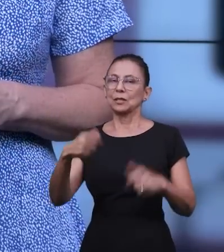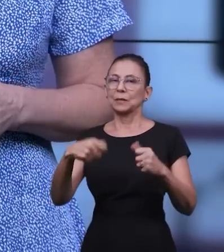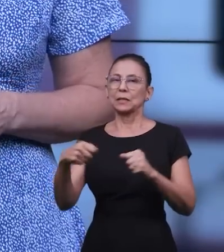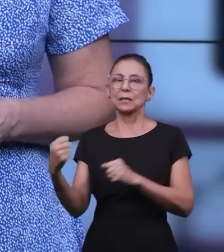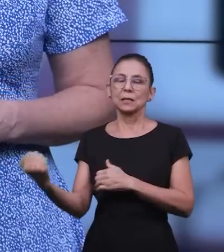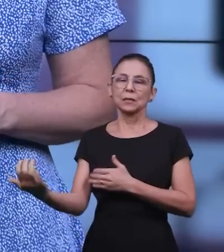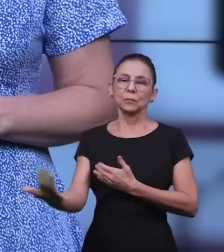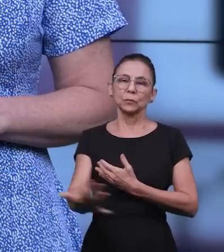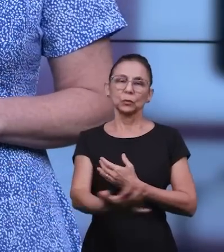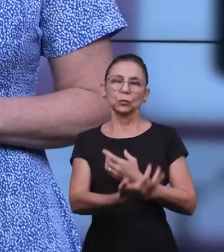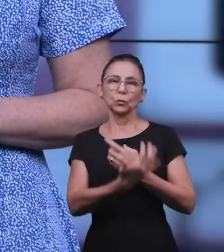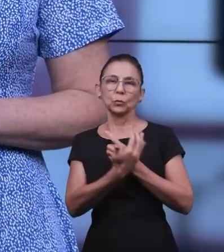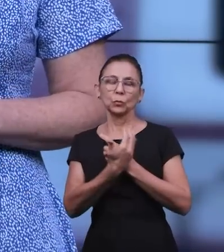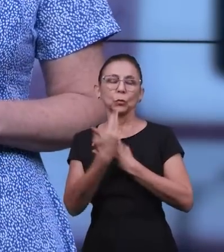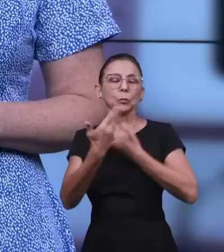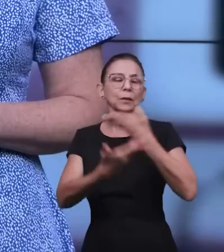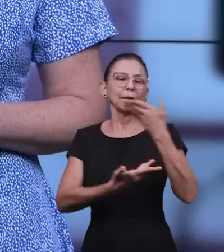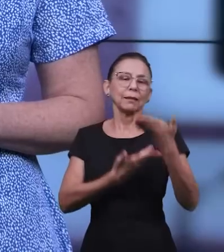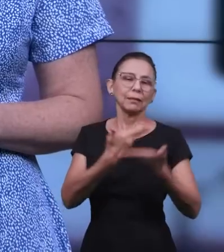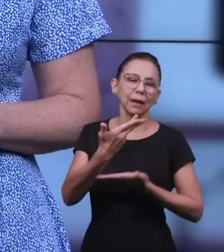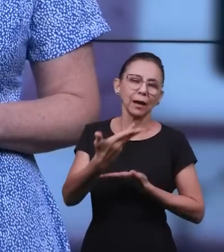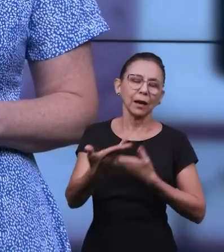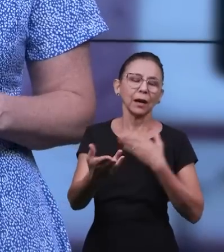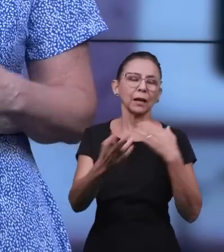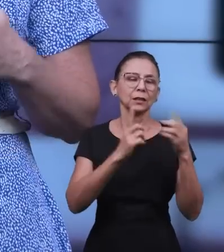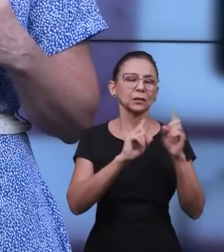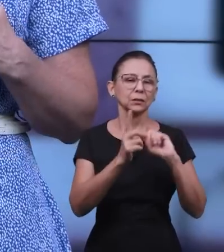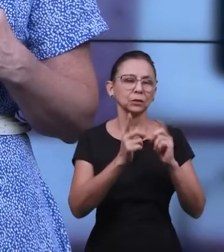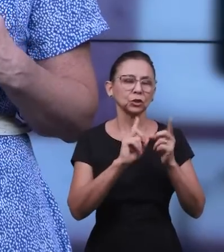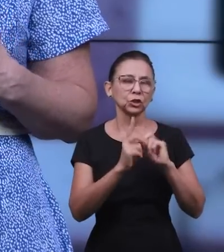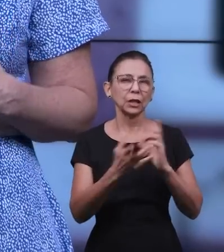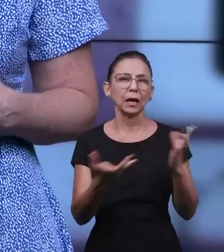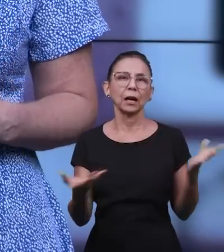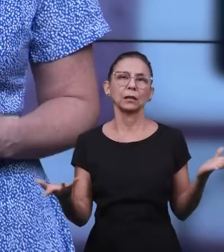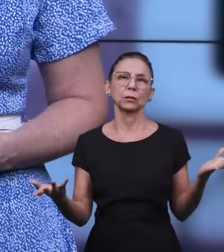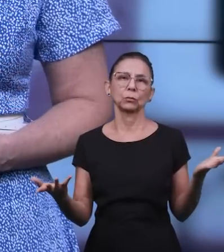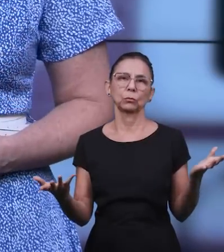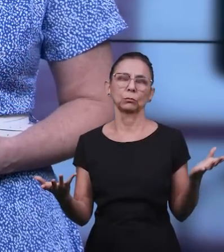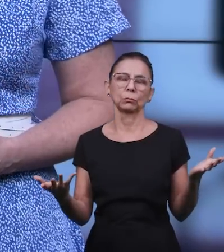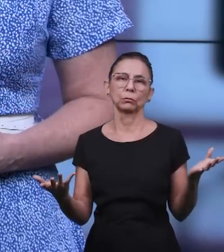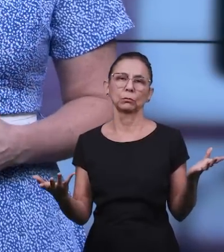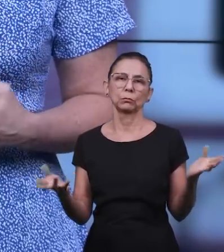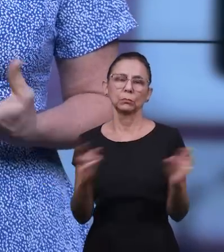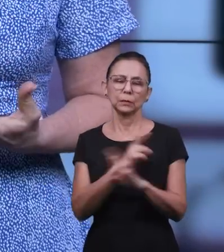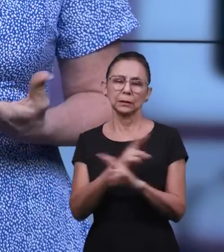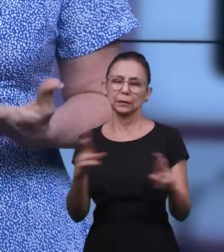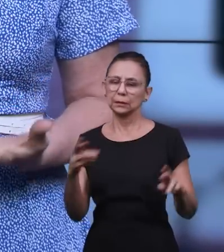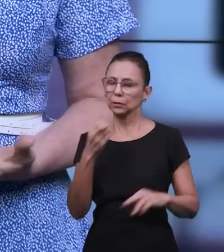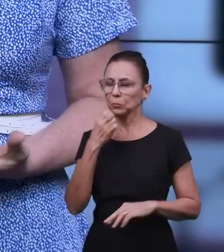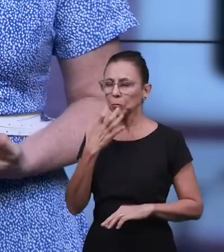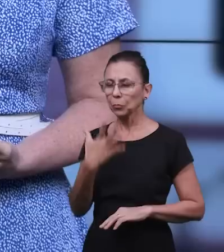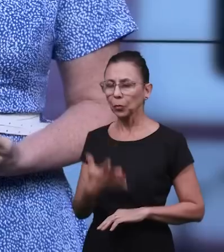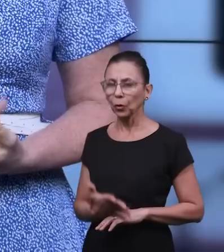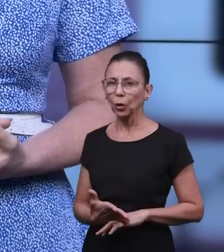filhos, orientá-los, estabelecer o limite num diálogo civilizado. Por isso, precisam da parceria